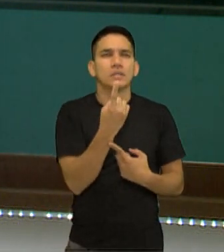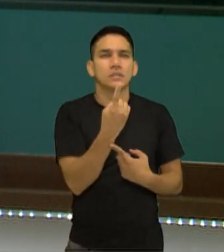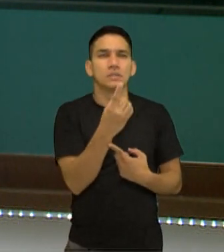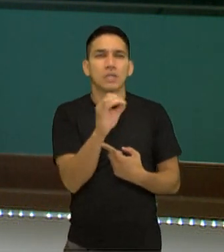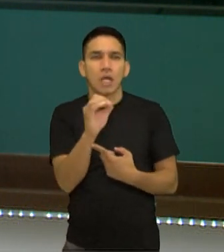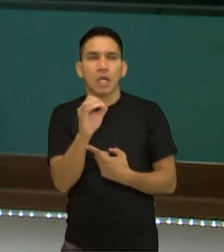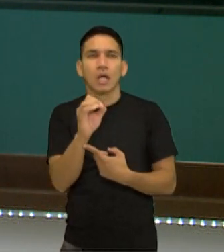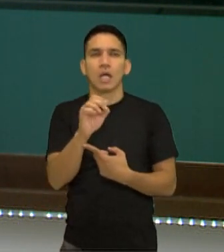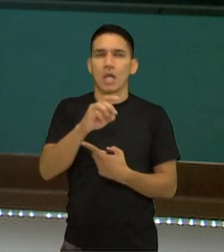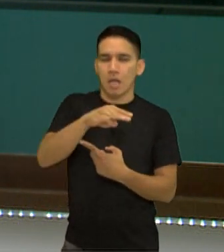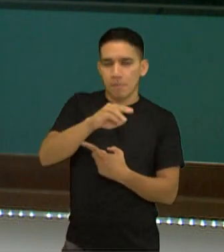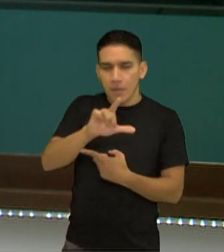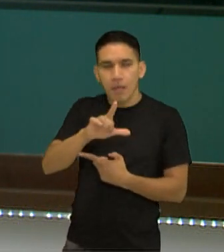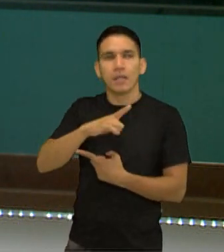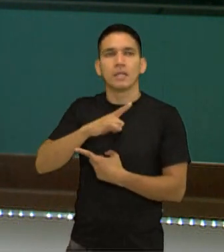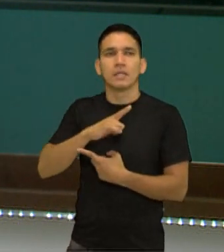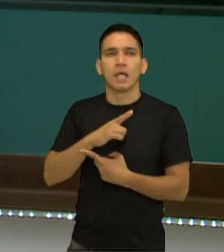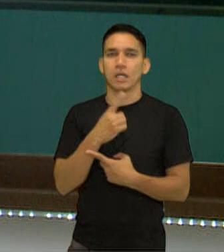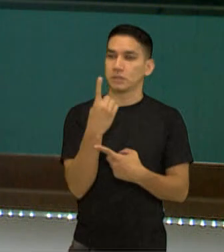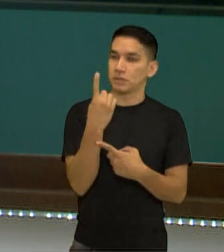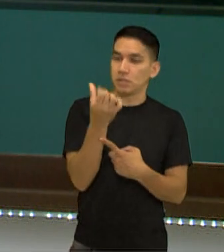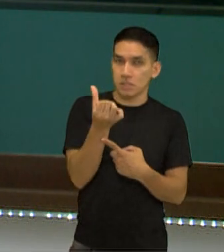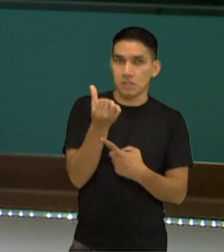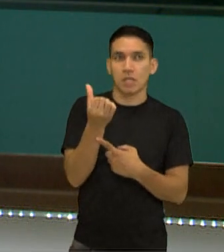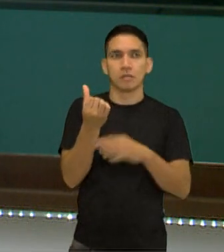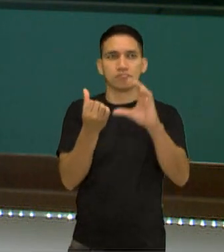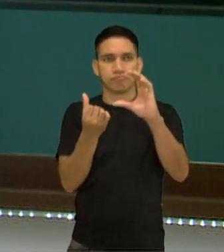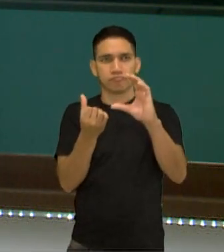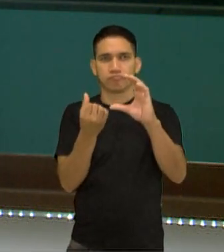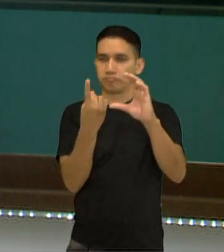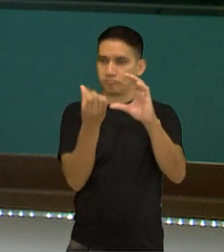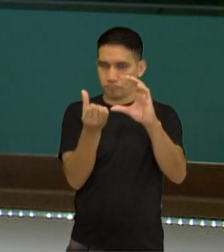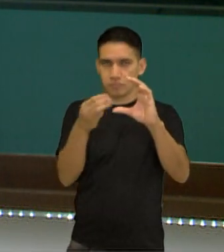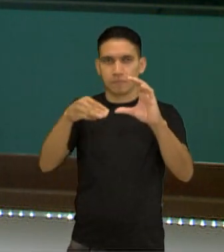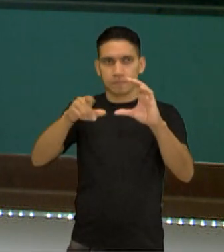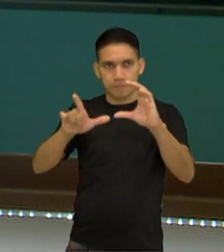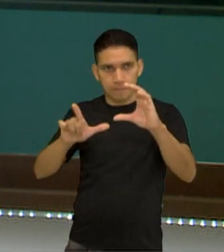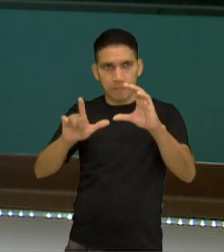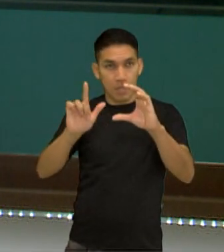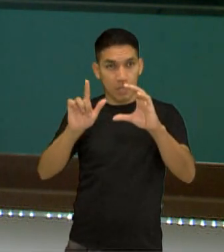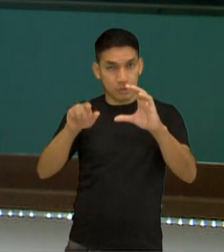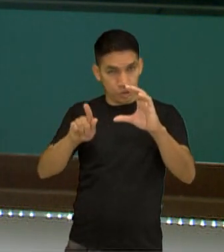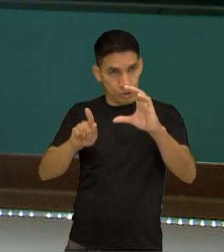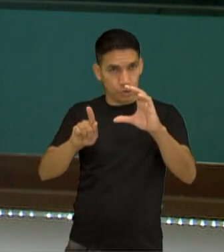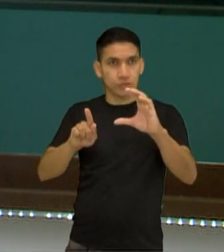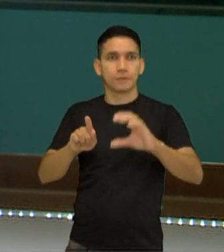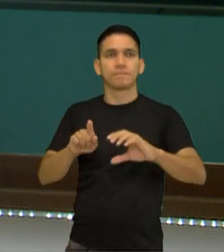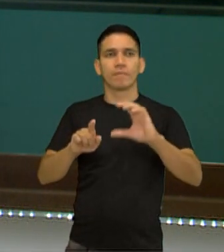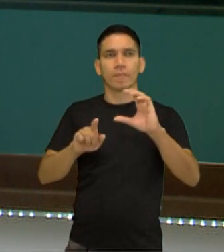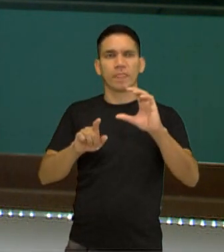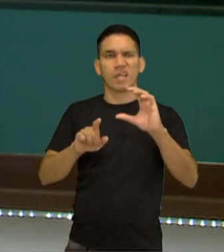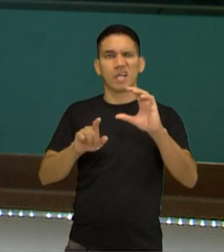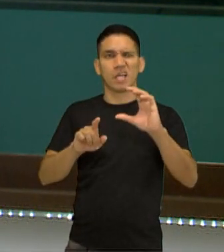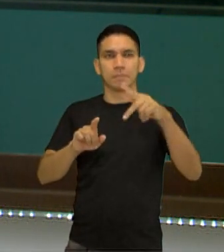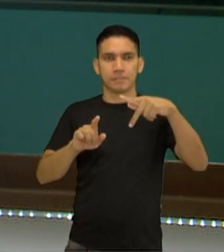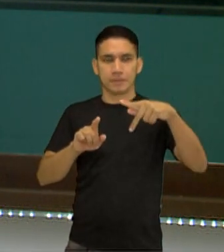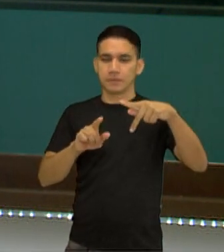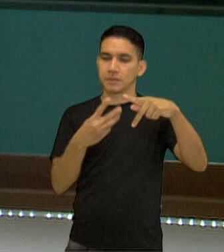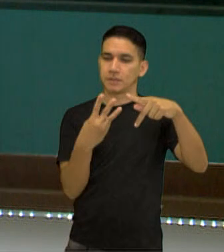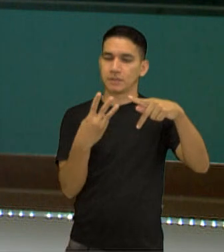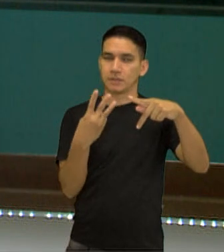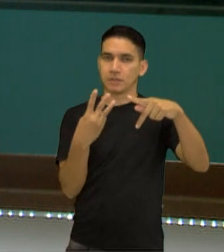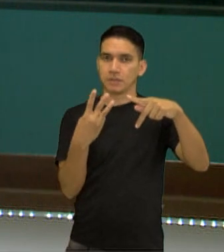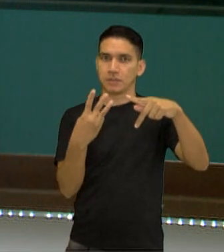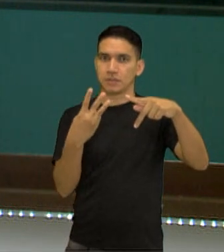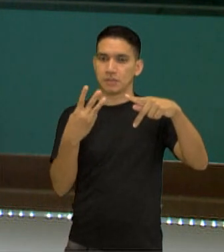mg, potássio, 360 mg, sódio, 37 mg. O sódio e o potássio posso estar modificando